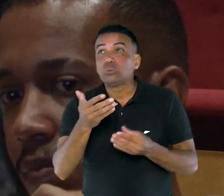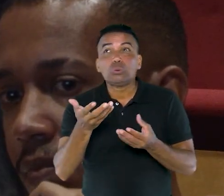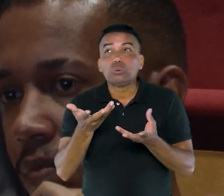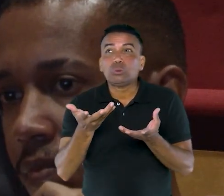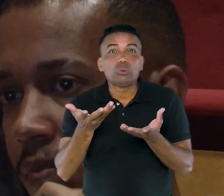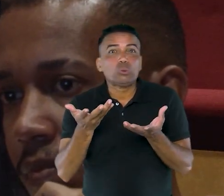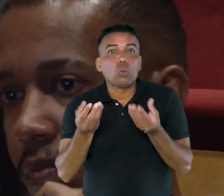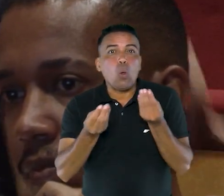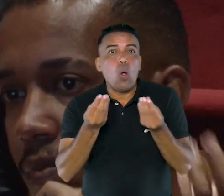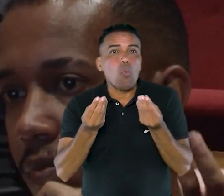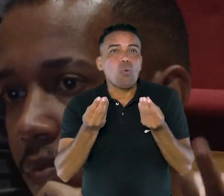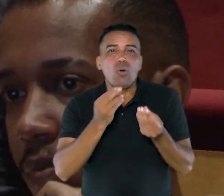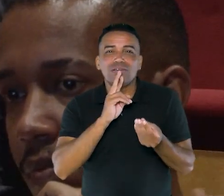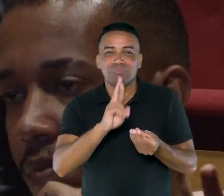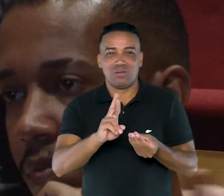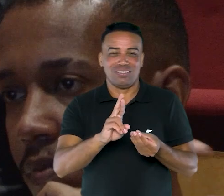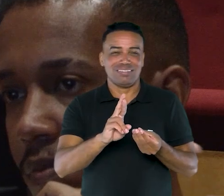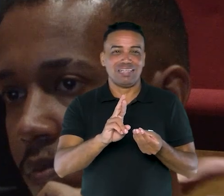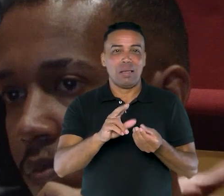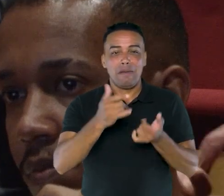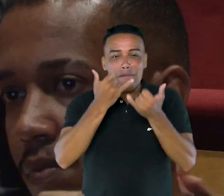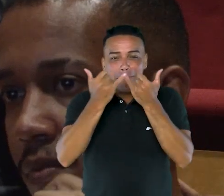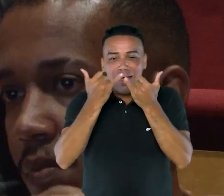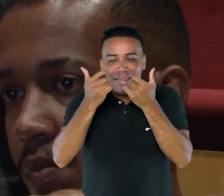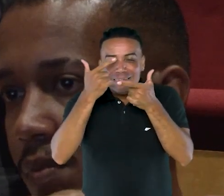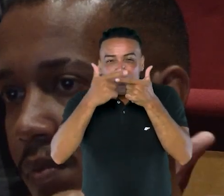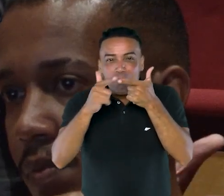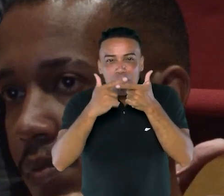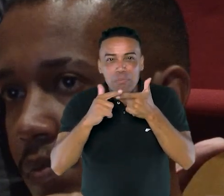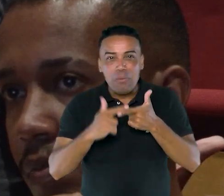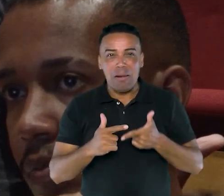Parece que é um problema, assim, sabe? Parece que